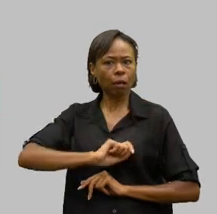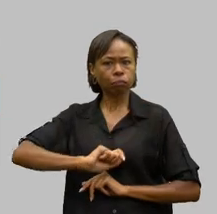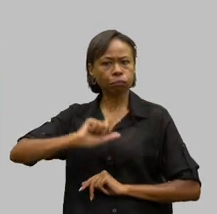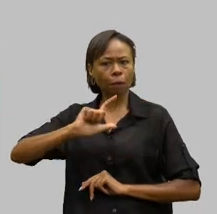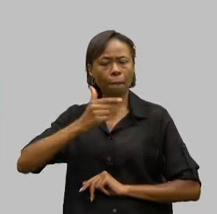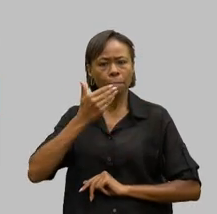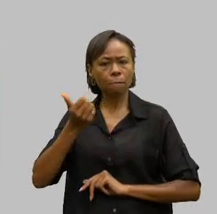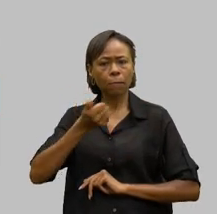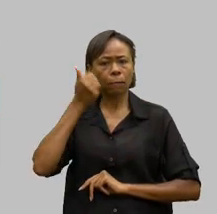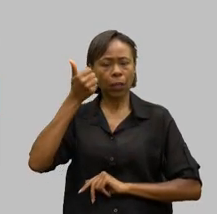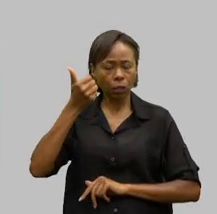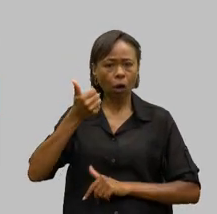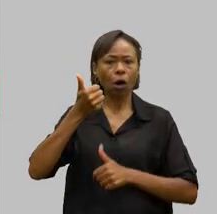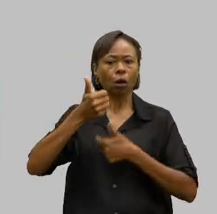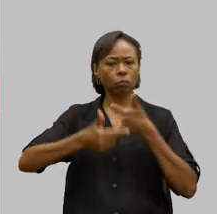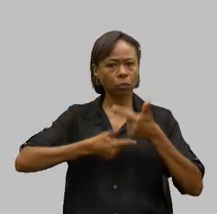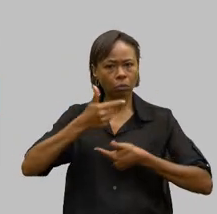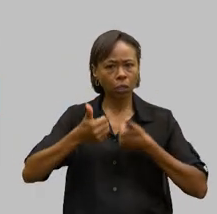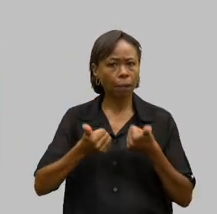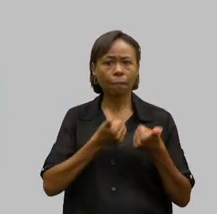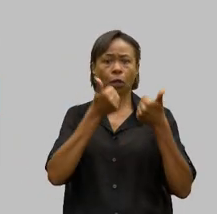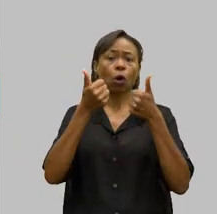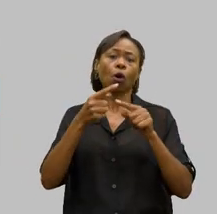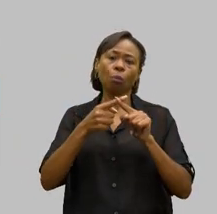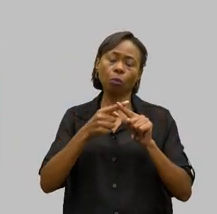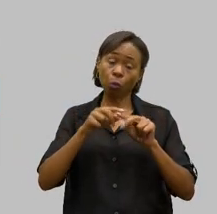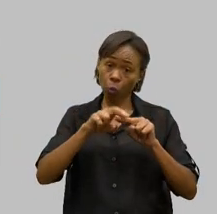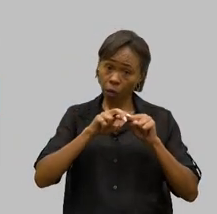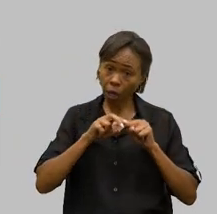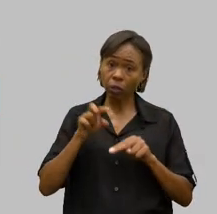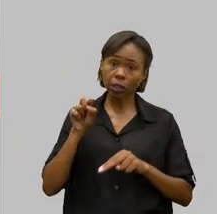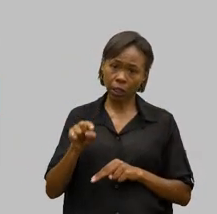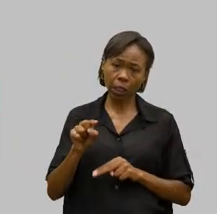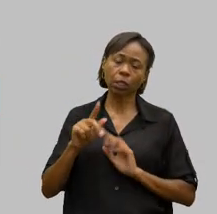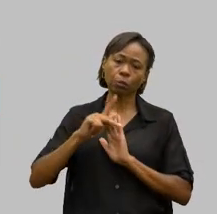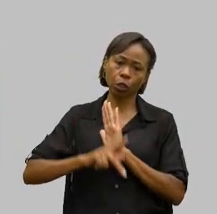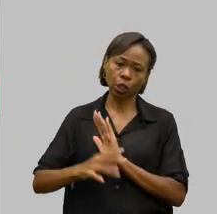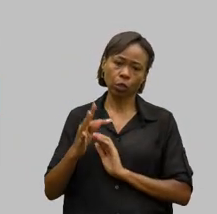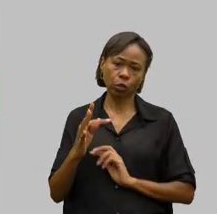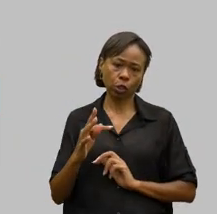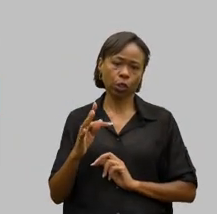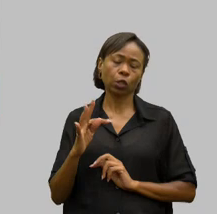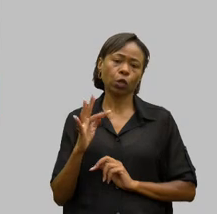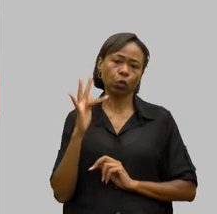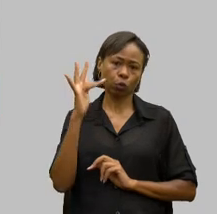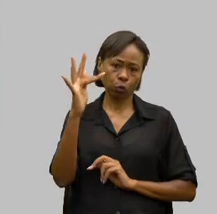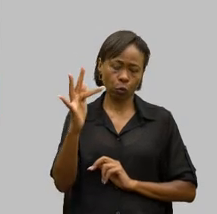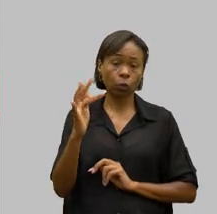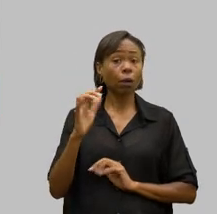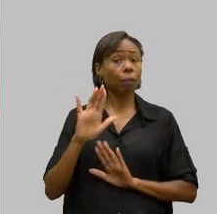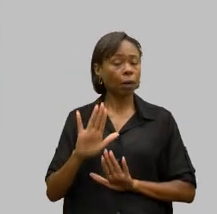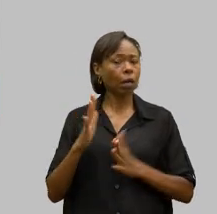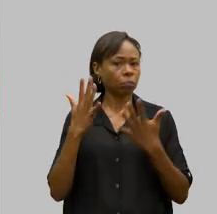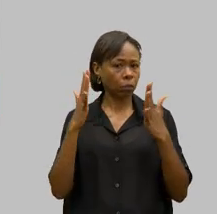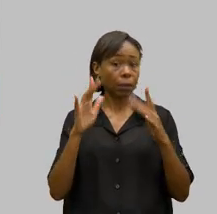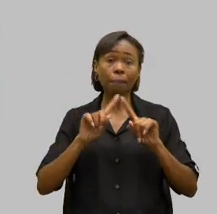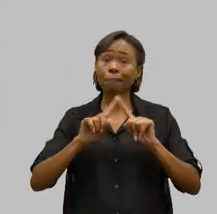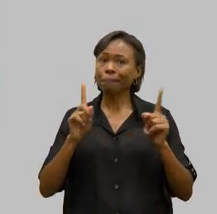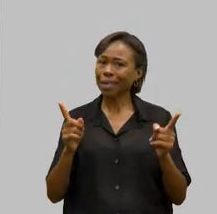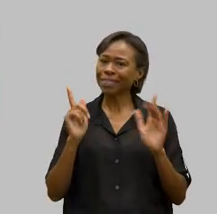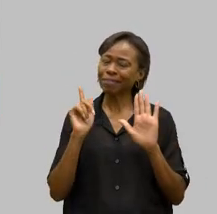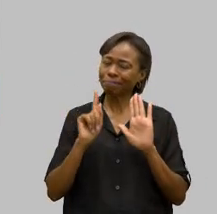melhor em função do Trivias do Futuro, e eu tenho aplaudido, mas ao mesmo tempo, um pequeno questionamento que eu gostaria de